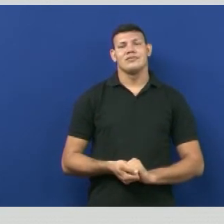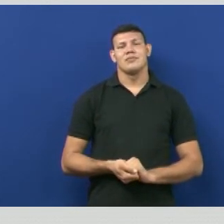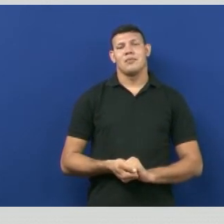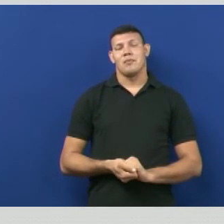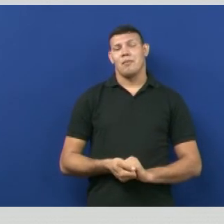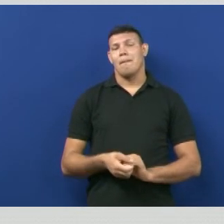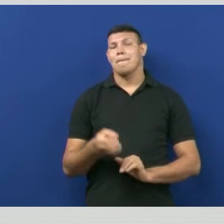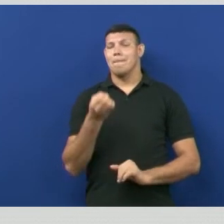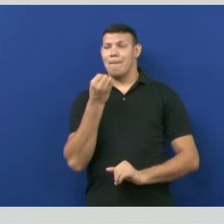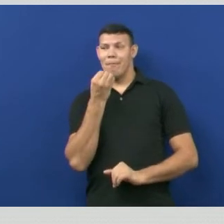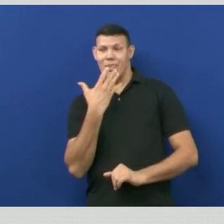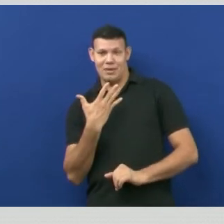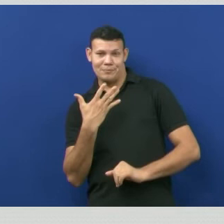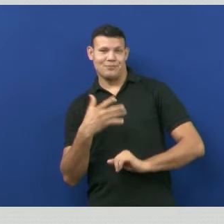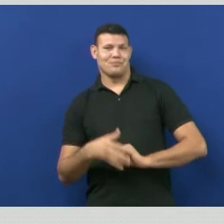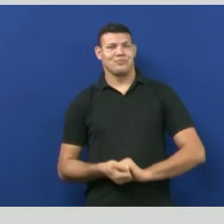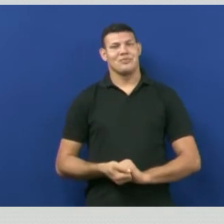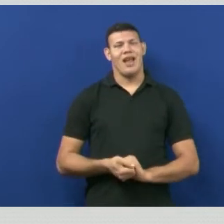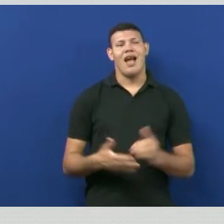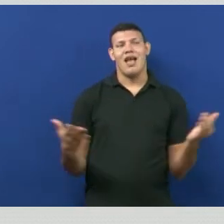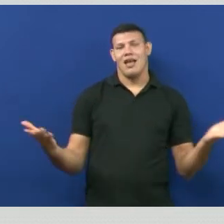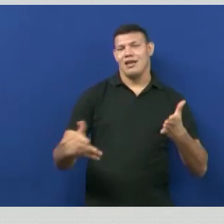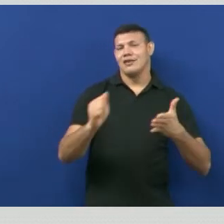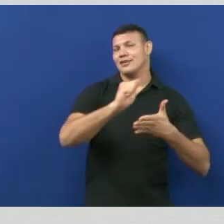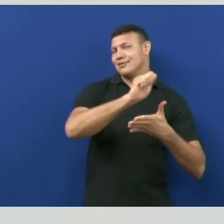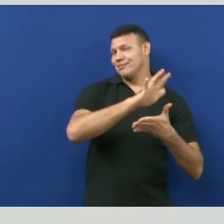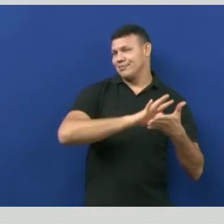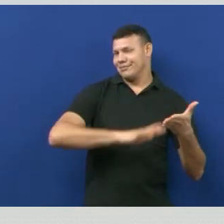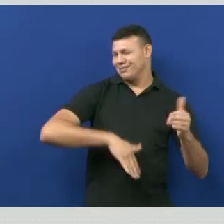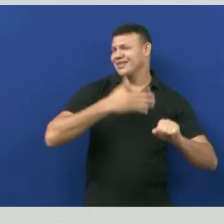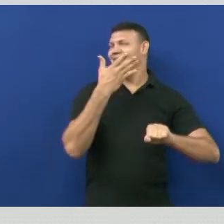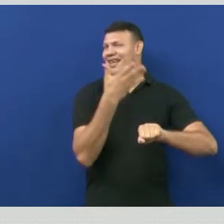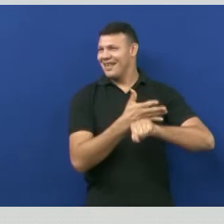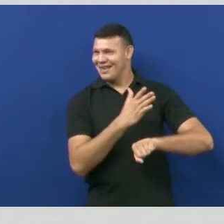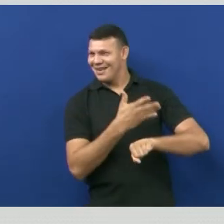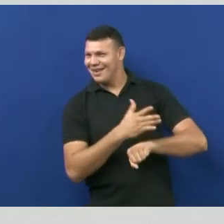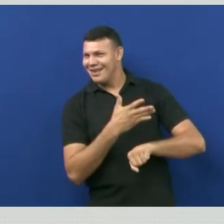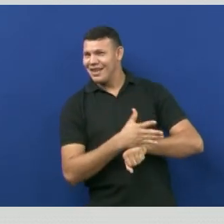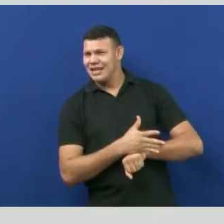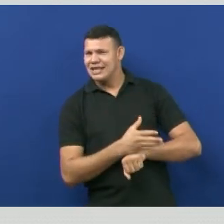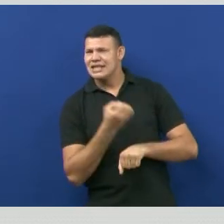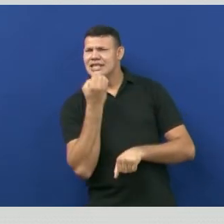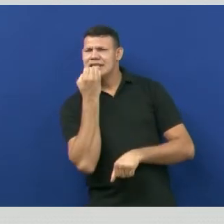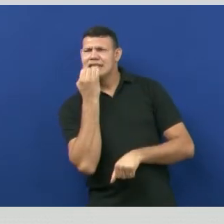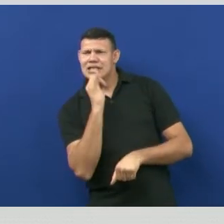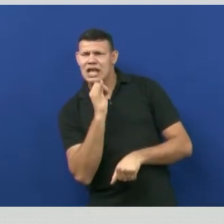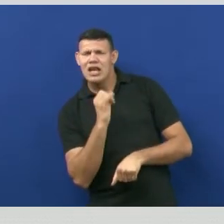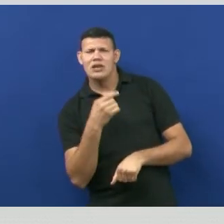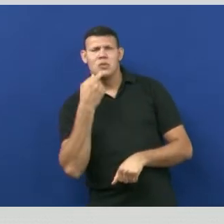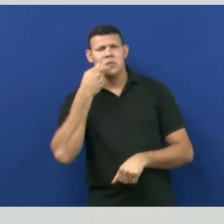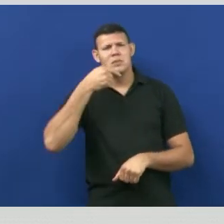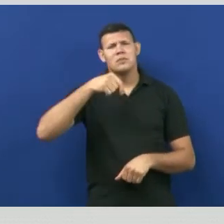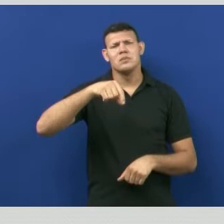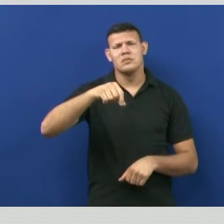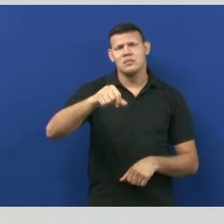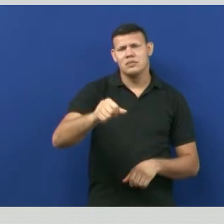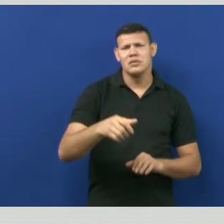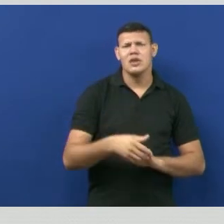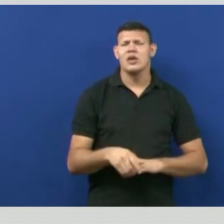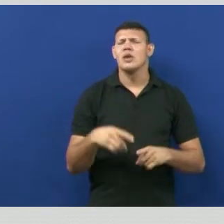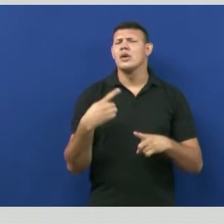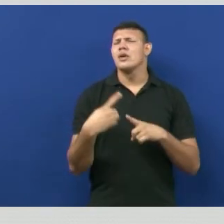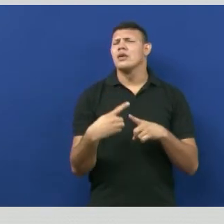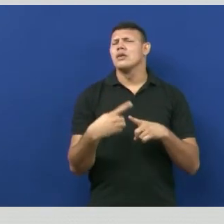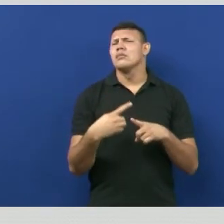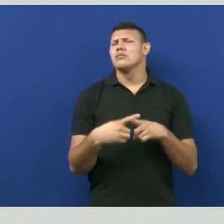Bom, vamos ao exercício. Se o bicarbonato de sódio é um sal, por que ele